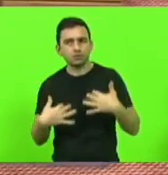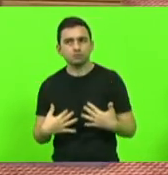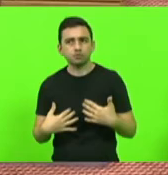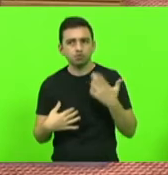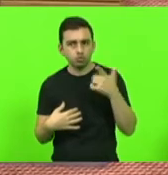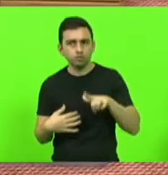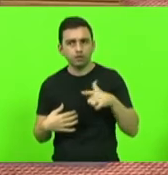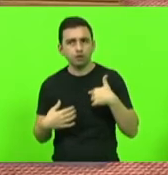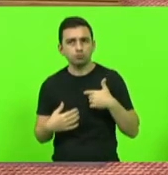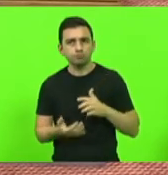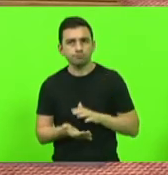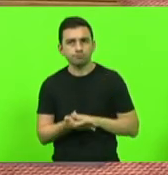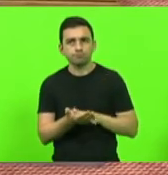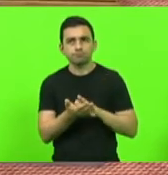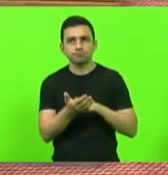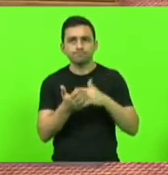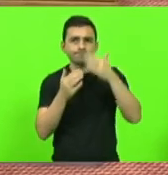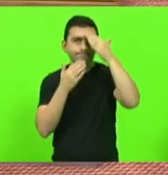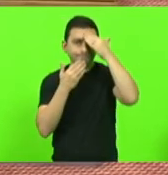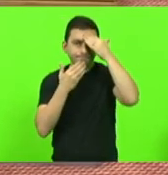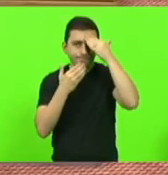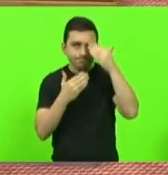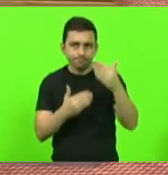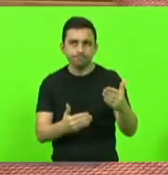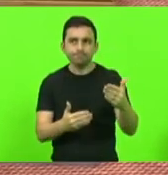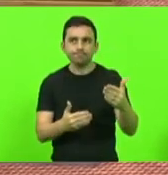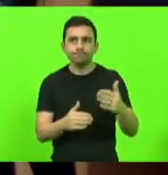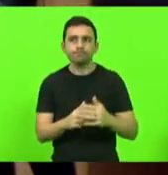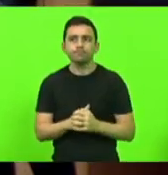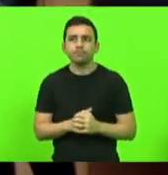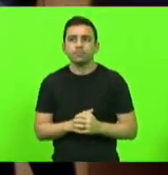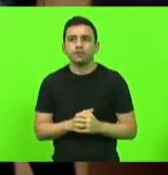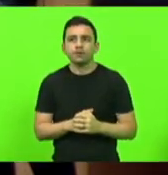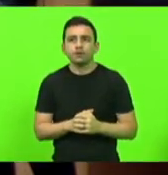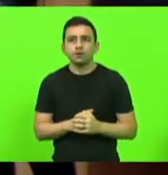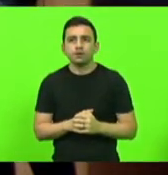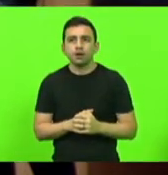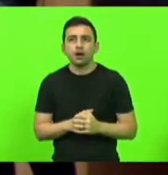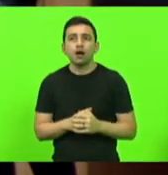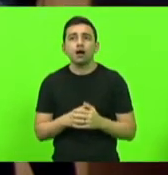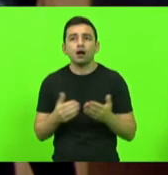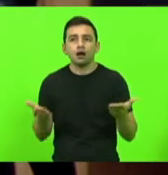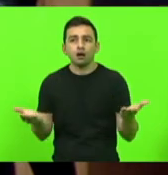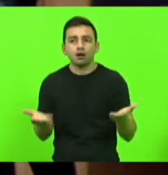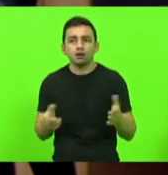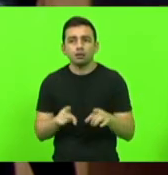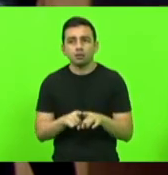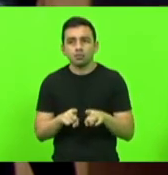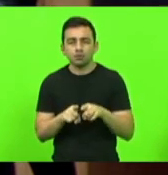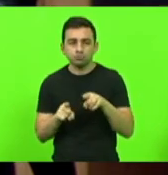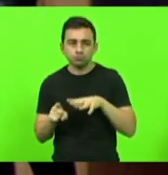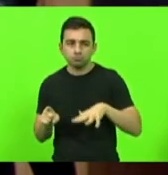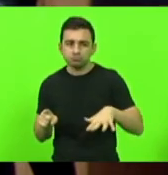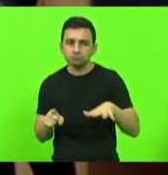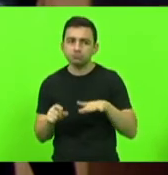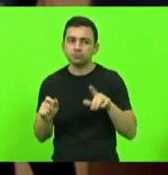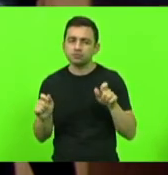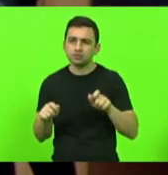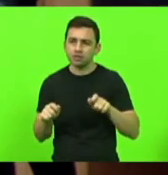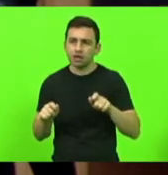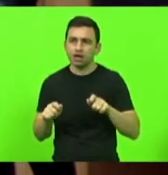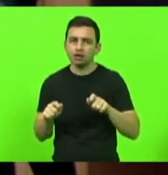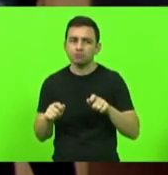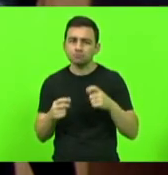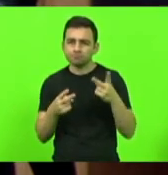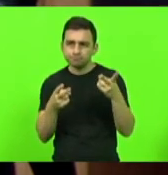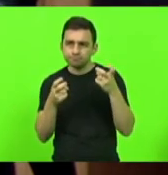minha homenagem, a minha gratidão e ter aqui nessa oportunidade um ambiente de perceber o seu